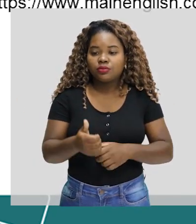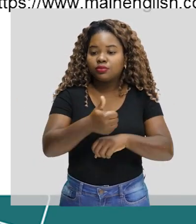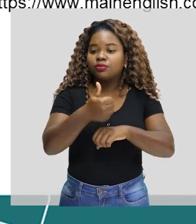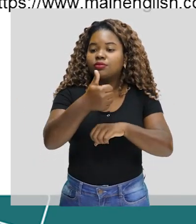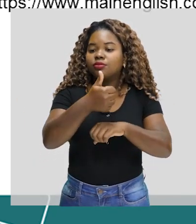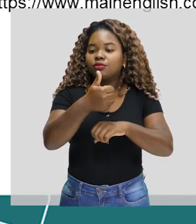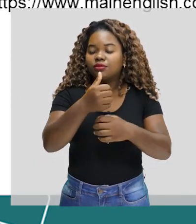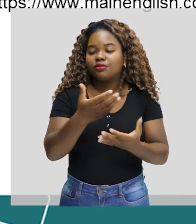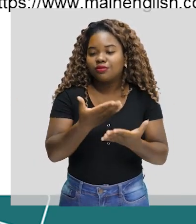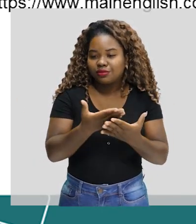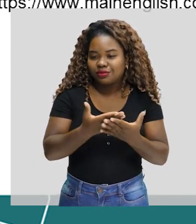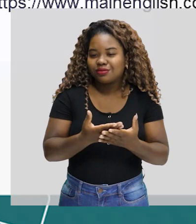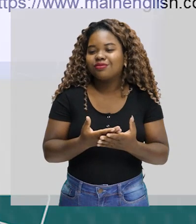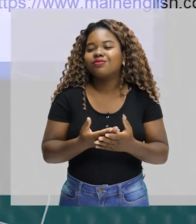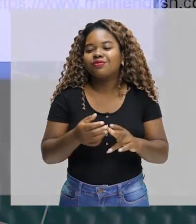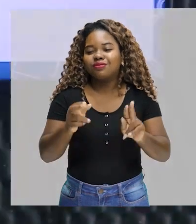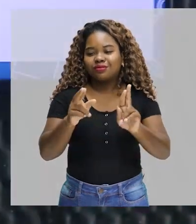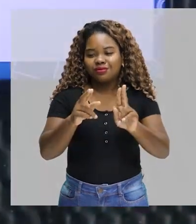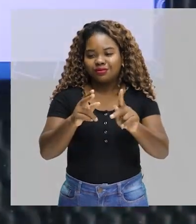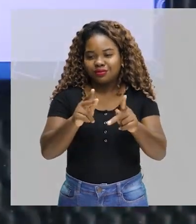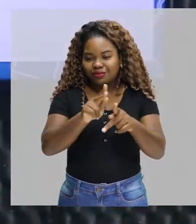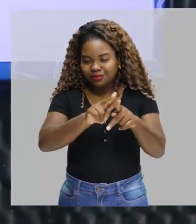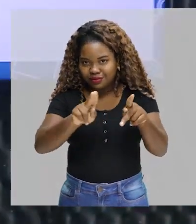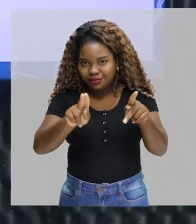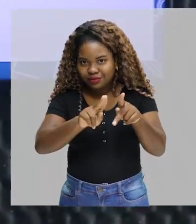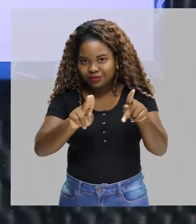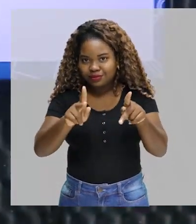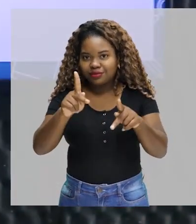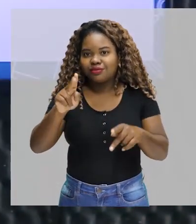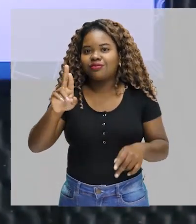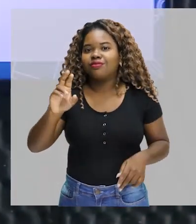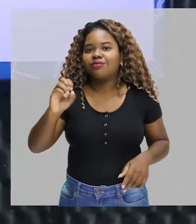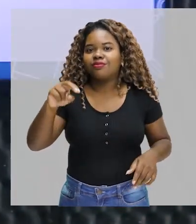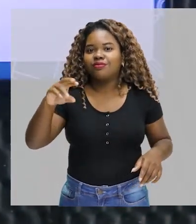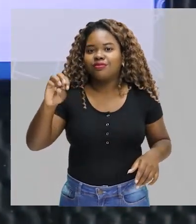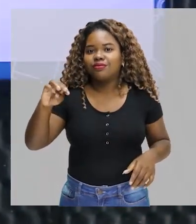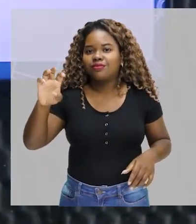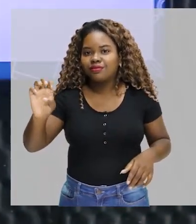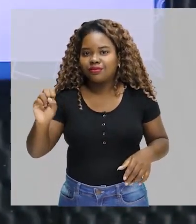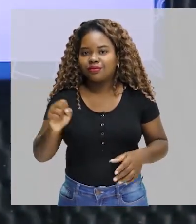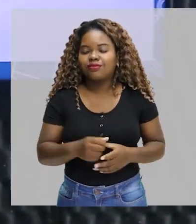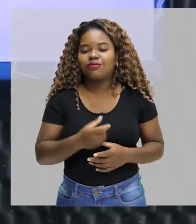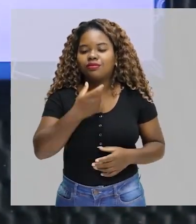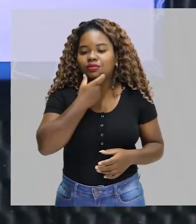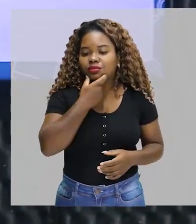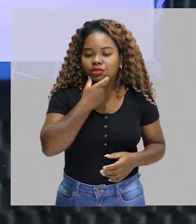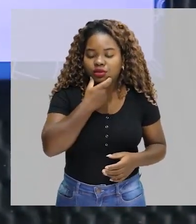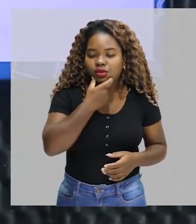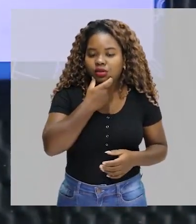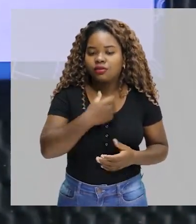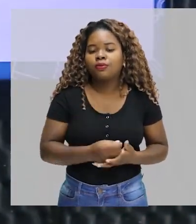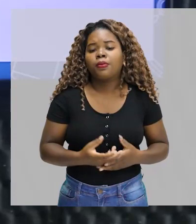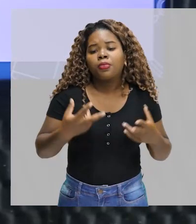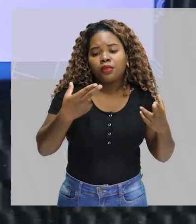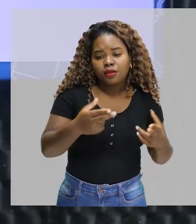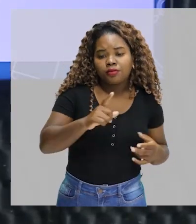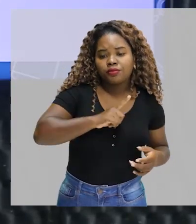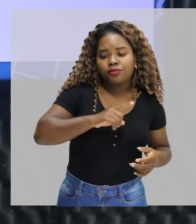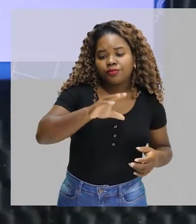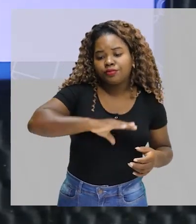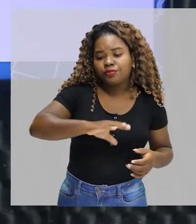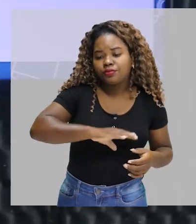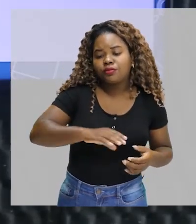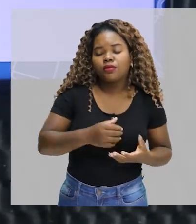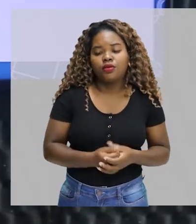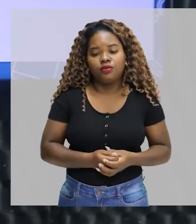aula revisando pronomes em língua inglesa, tá bom? Da mesma forma que nós temos em língua portuguesa vários tipos de